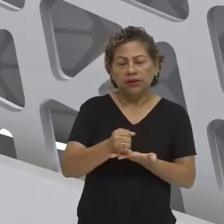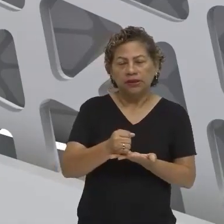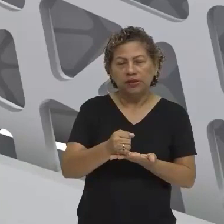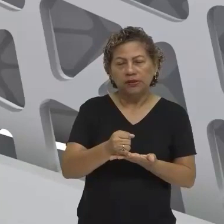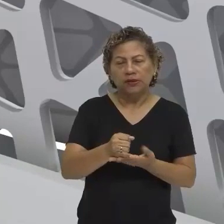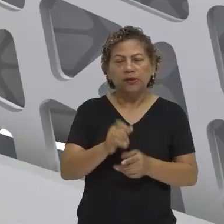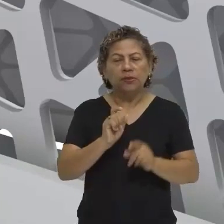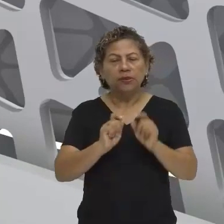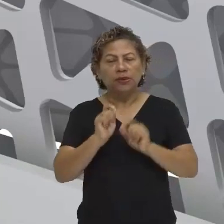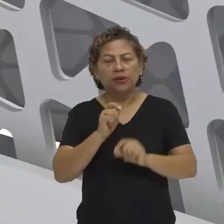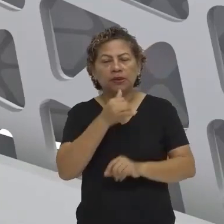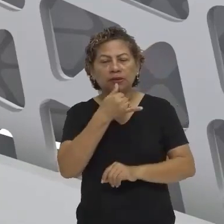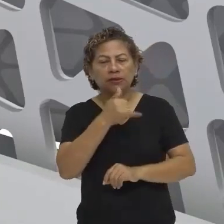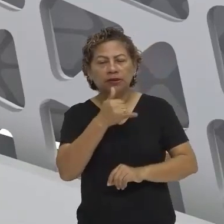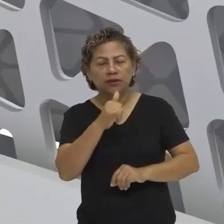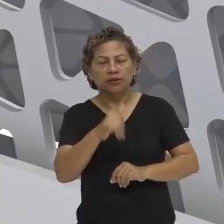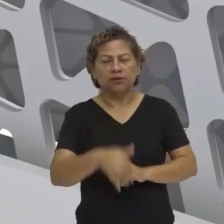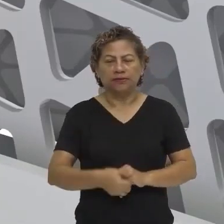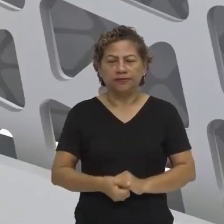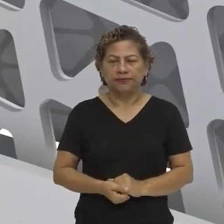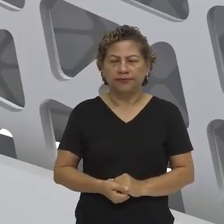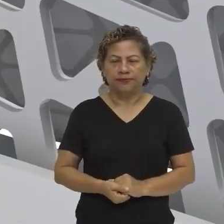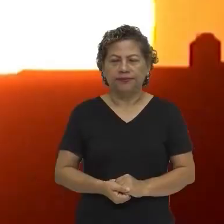de energia.